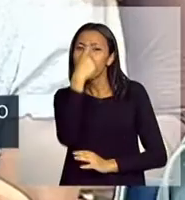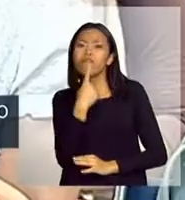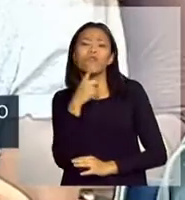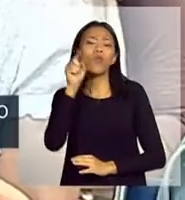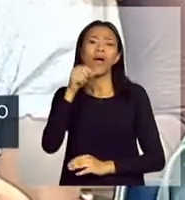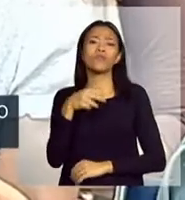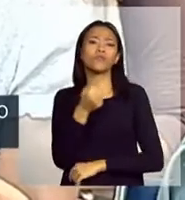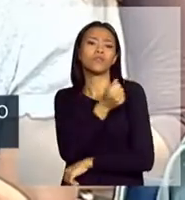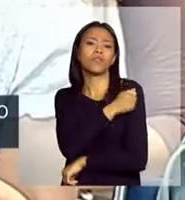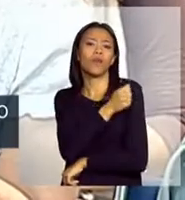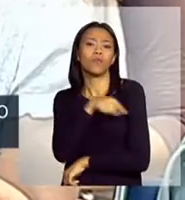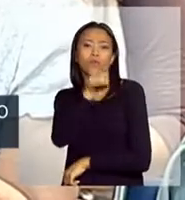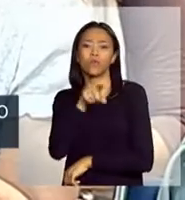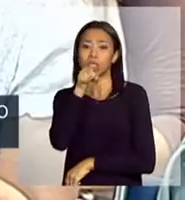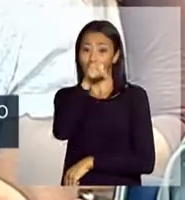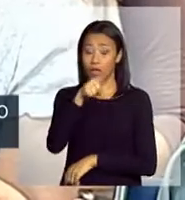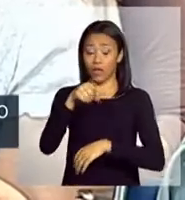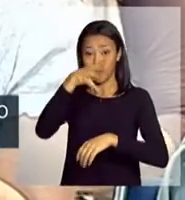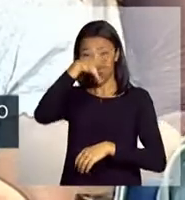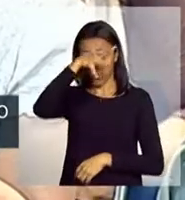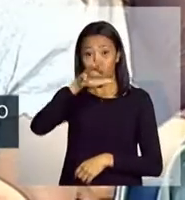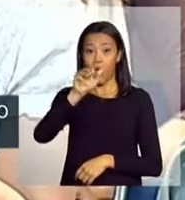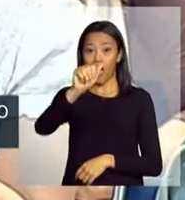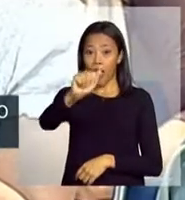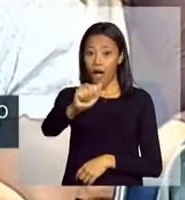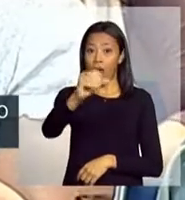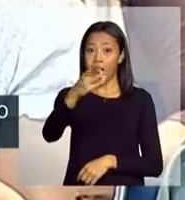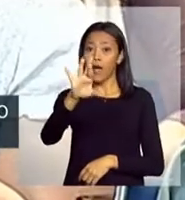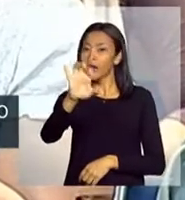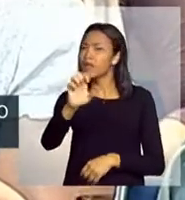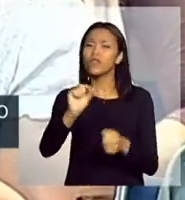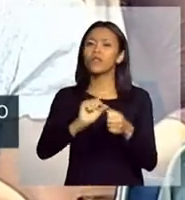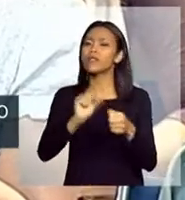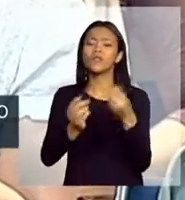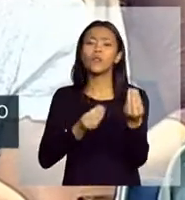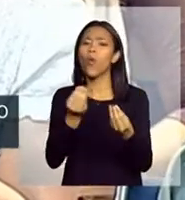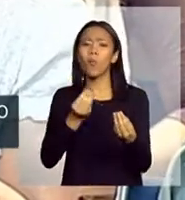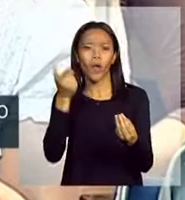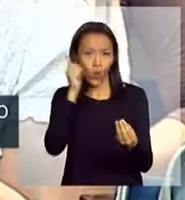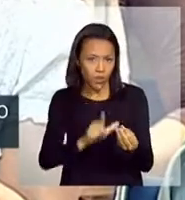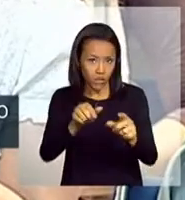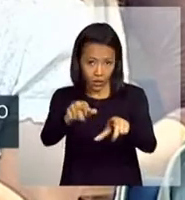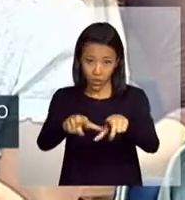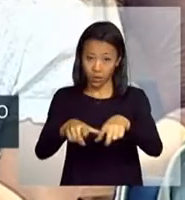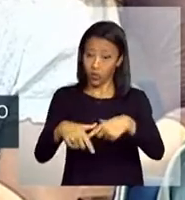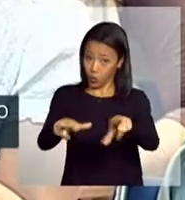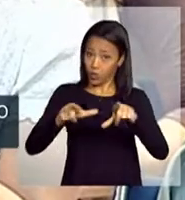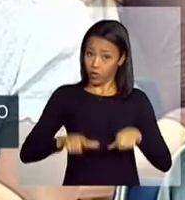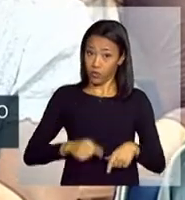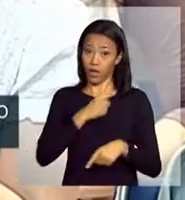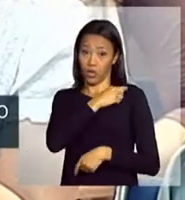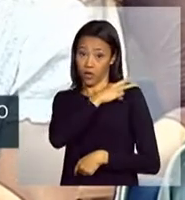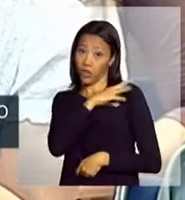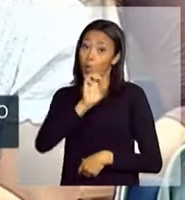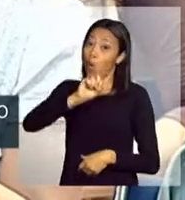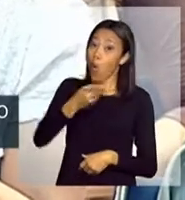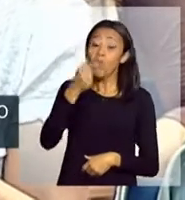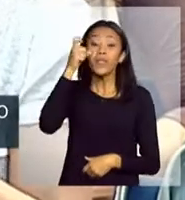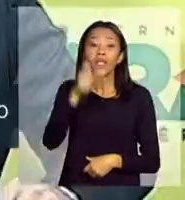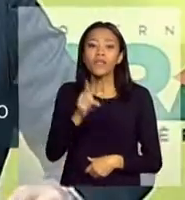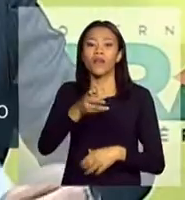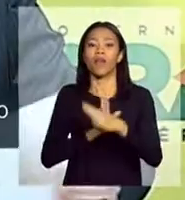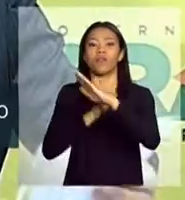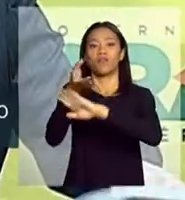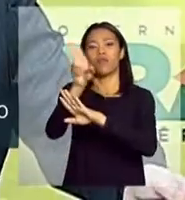Estudantes lá do Acre dá para saber quantos estão fazendo para tirar o diploma né do ensino médio estão querendo interessado vamos